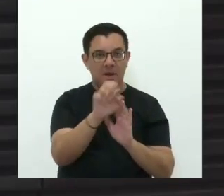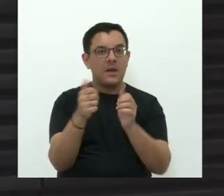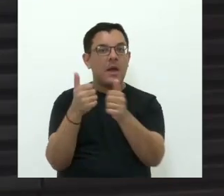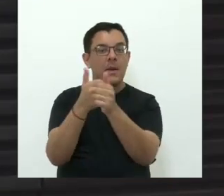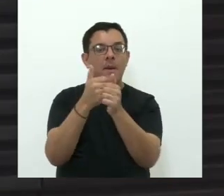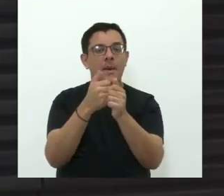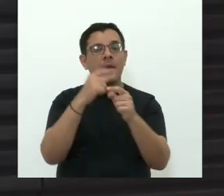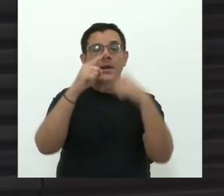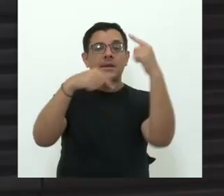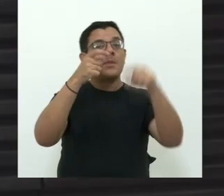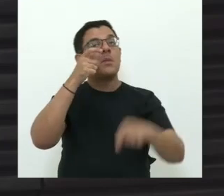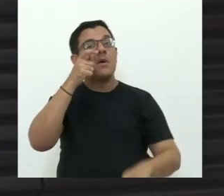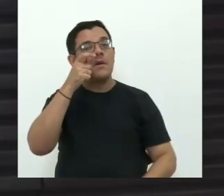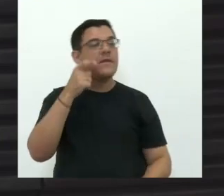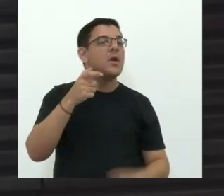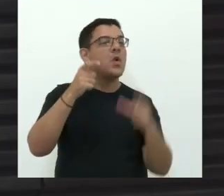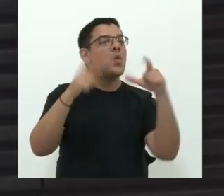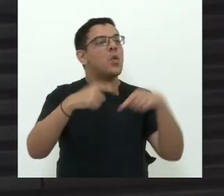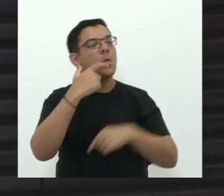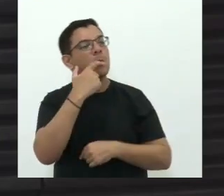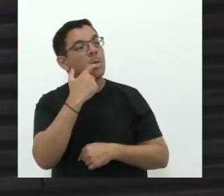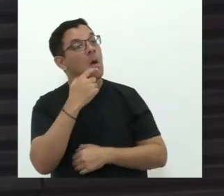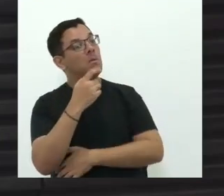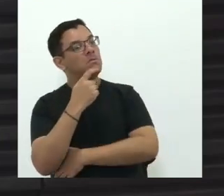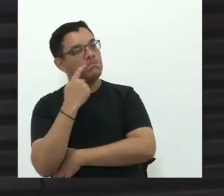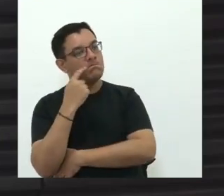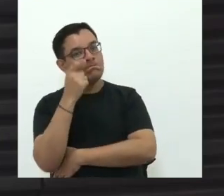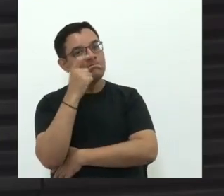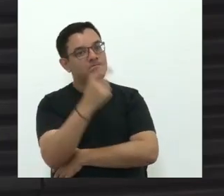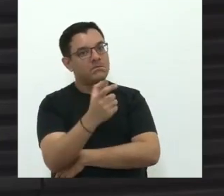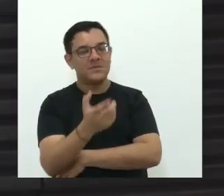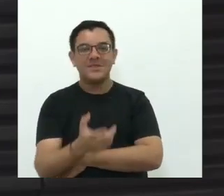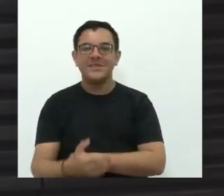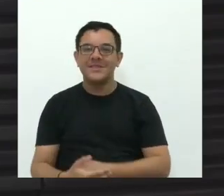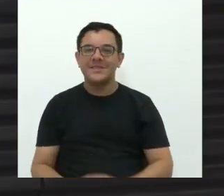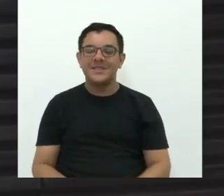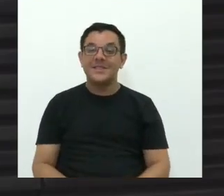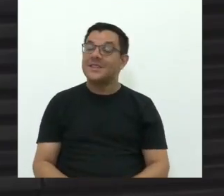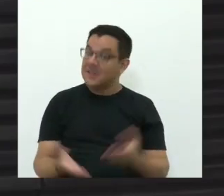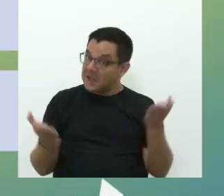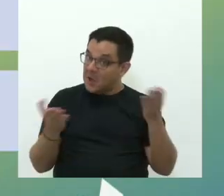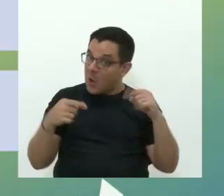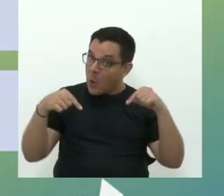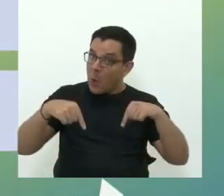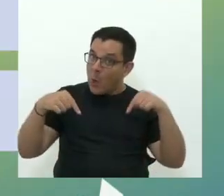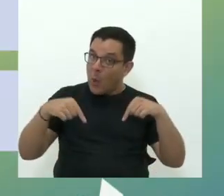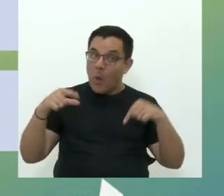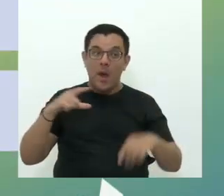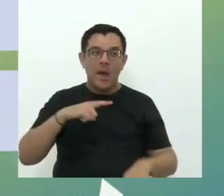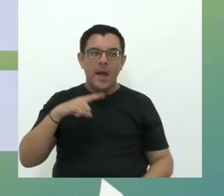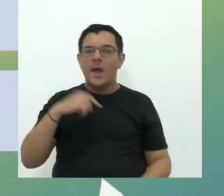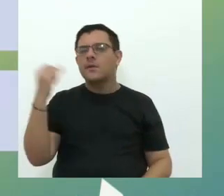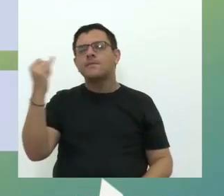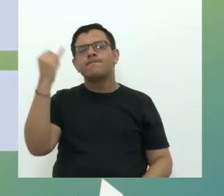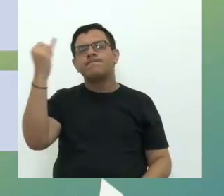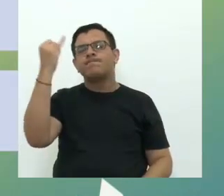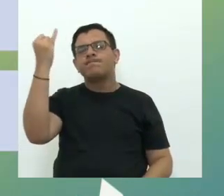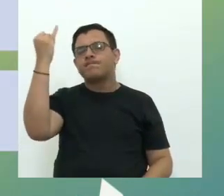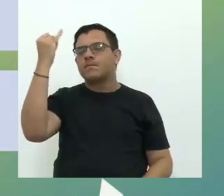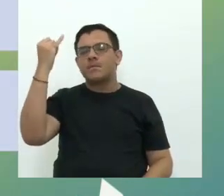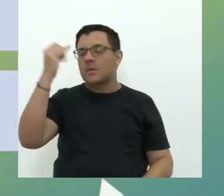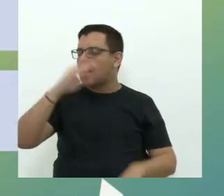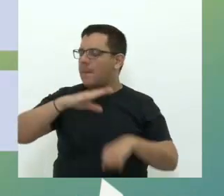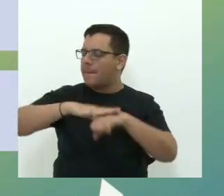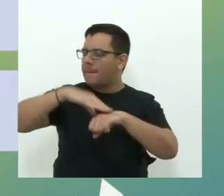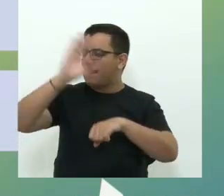depois das eleições porque é um momento muito interessante agora é aqui que tem a importância máxima